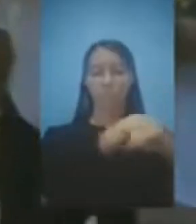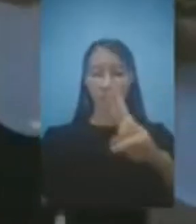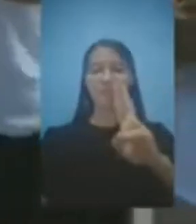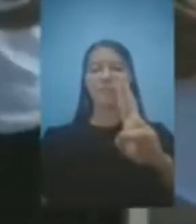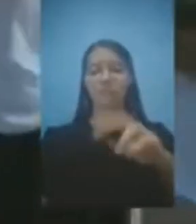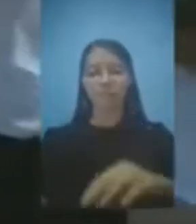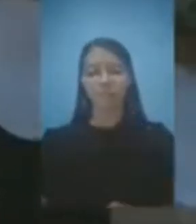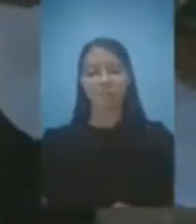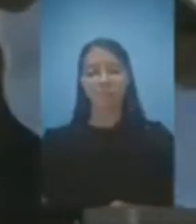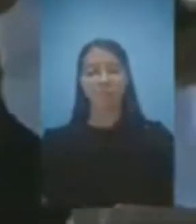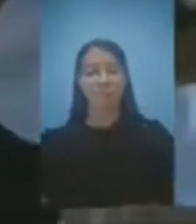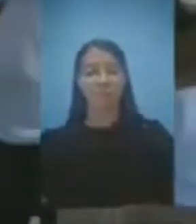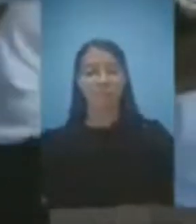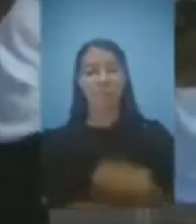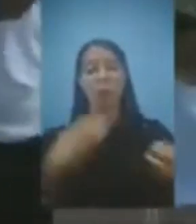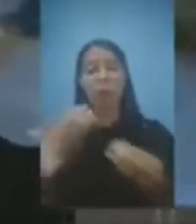É Juju